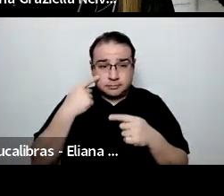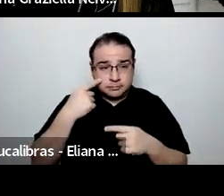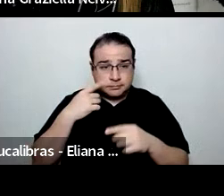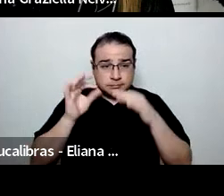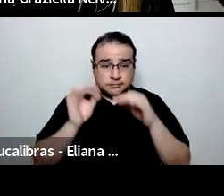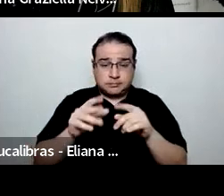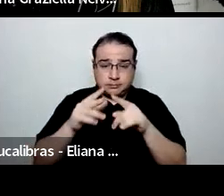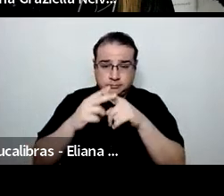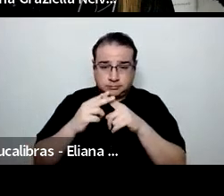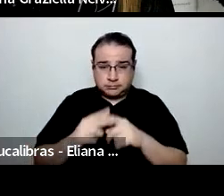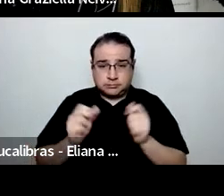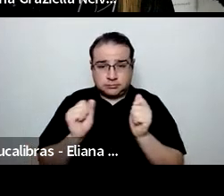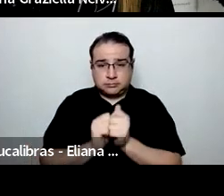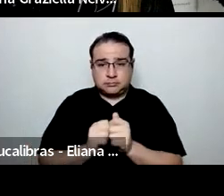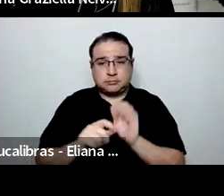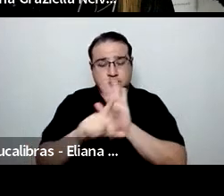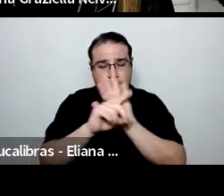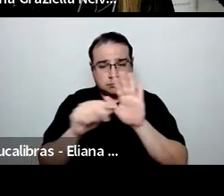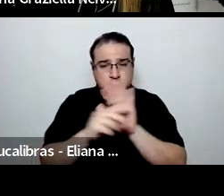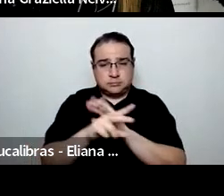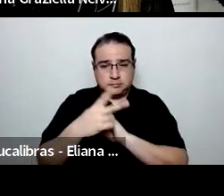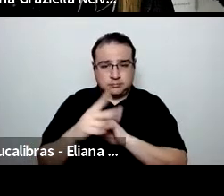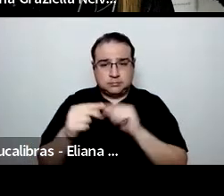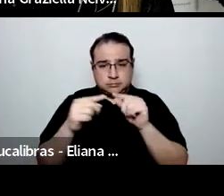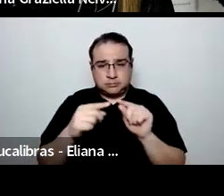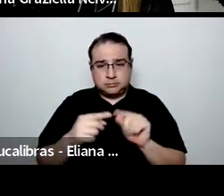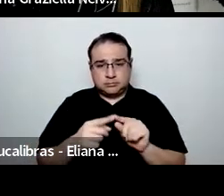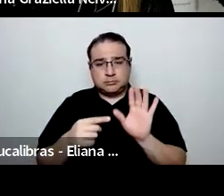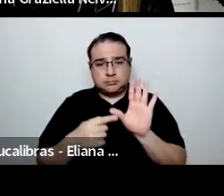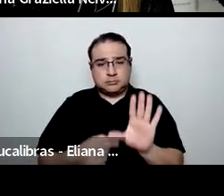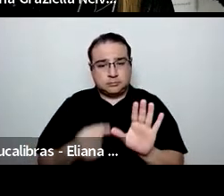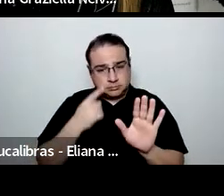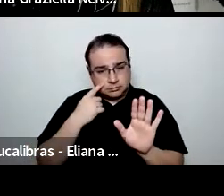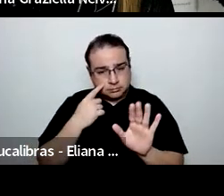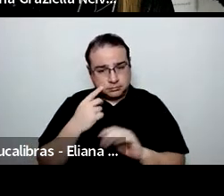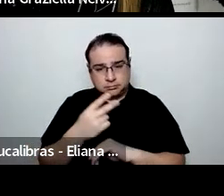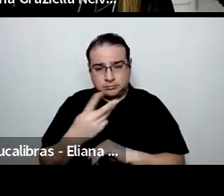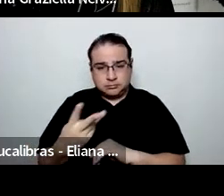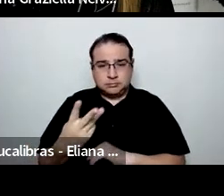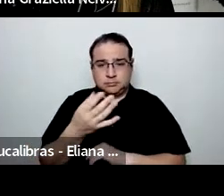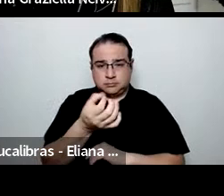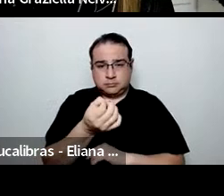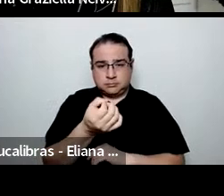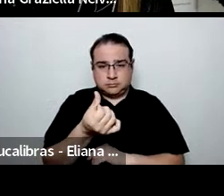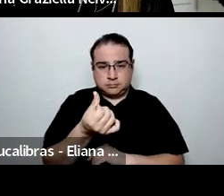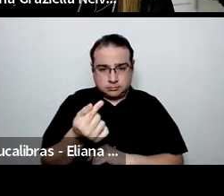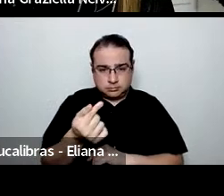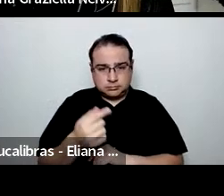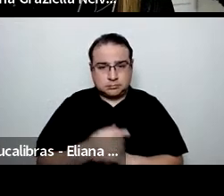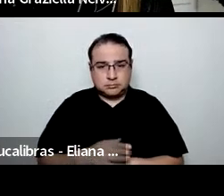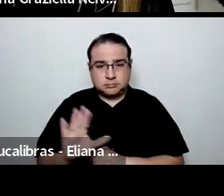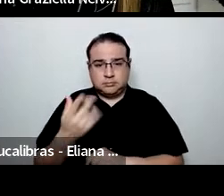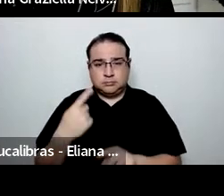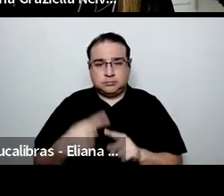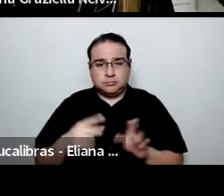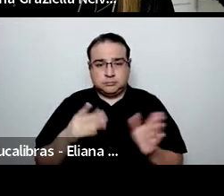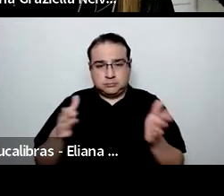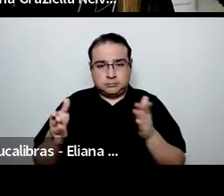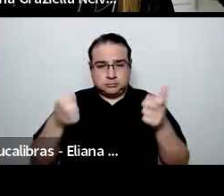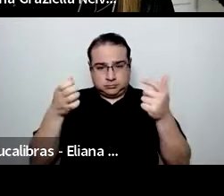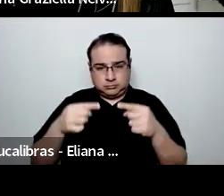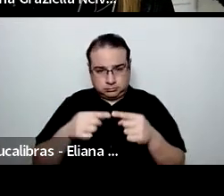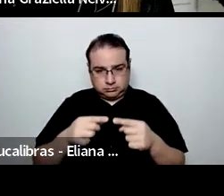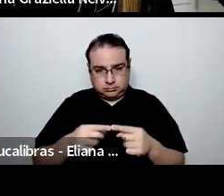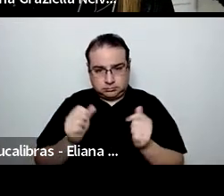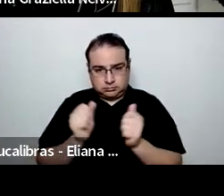os termos do artigo 20 segundos da mesma resolução 23 que se diz é o corte neste caso